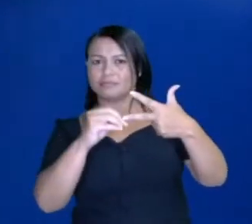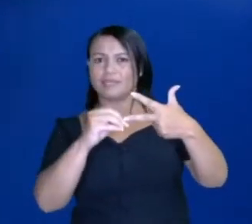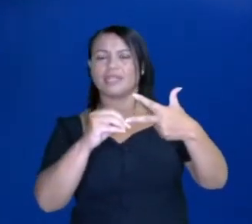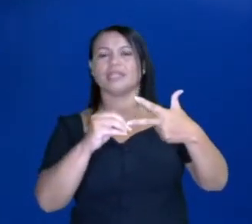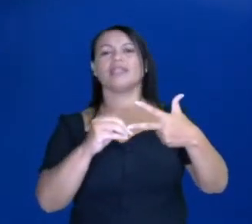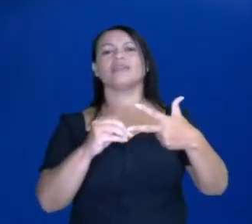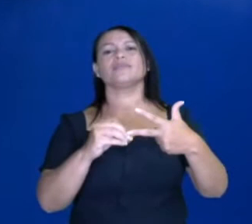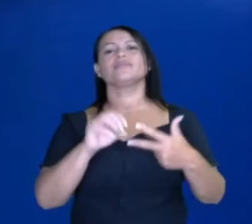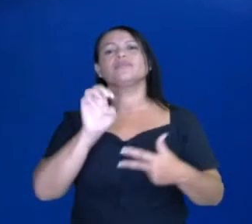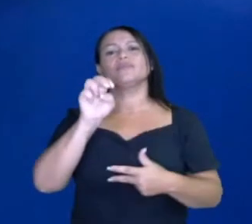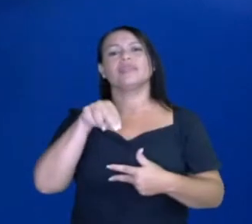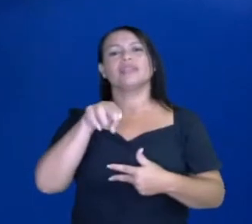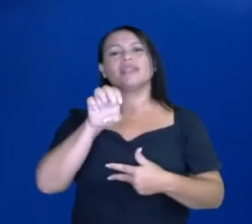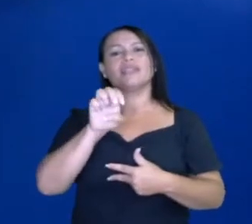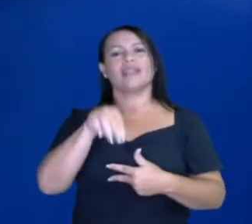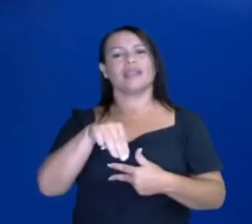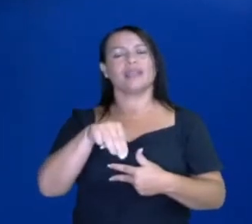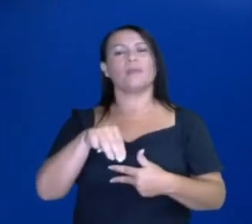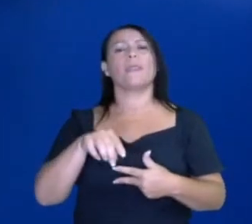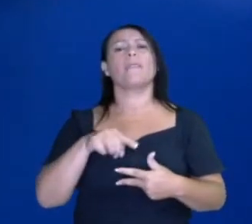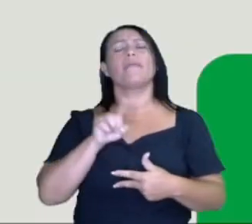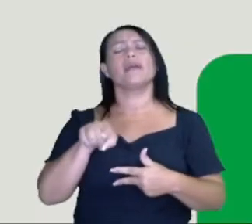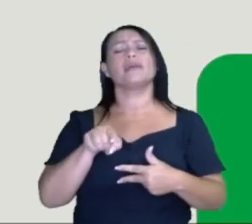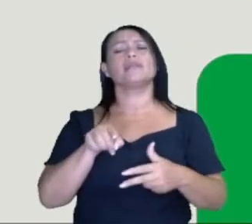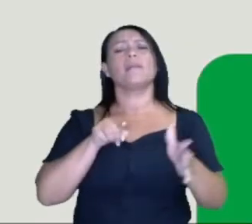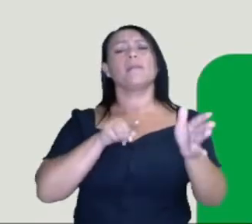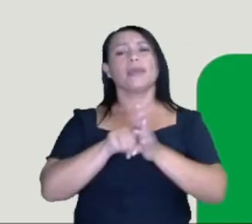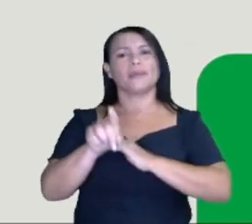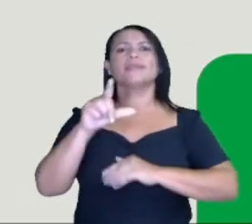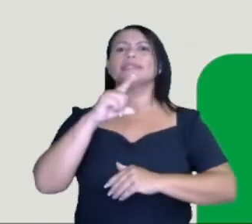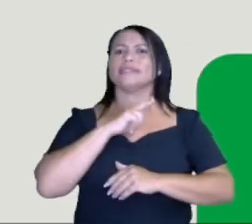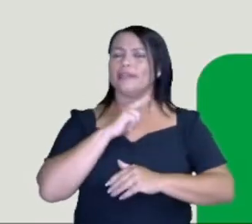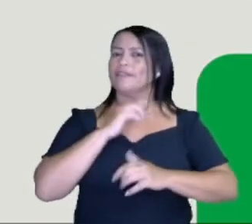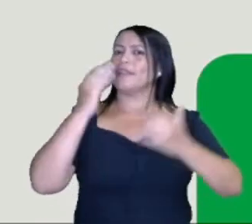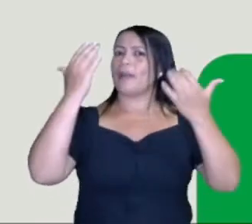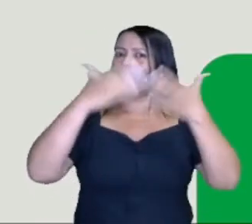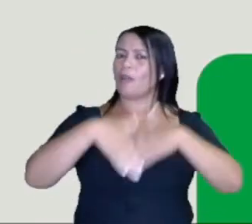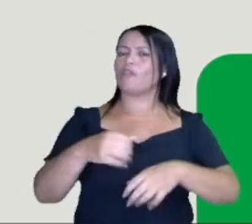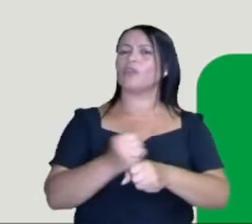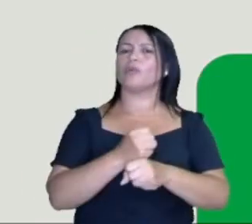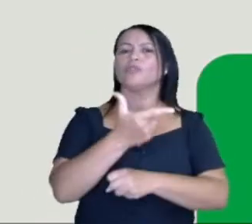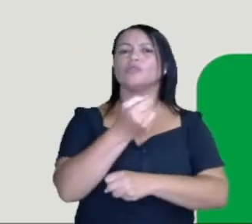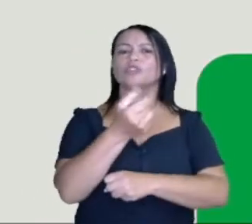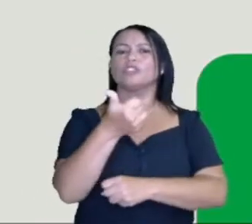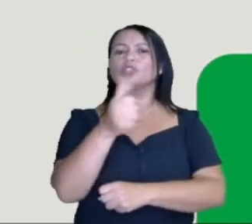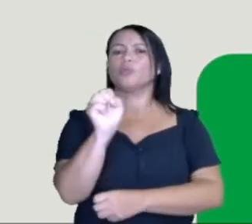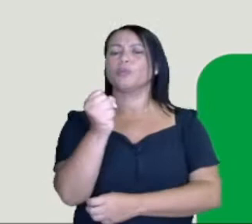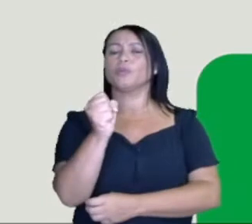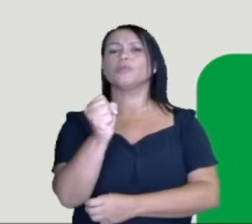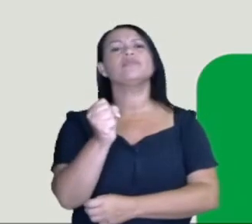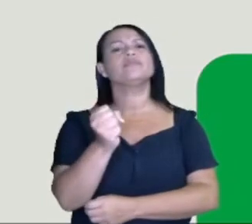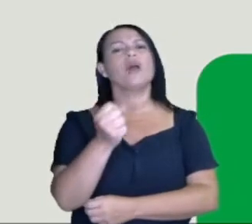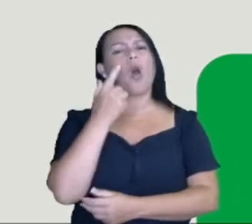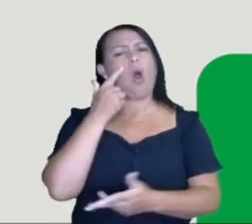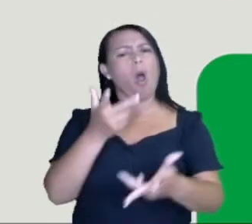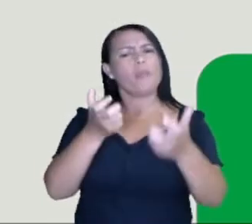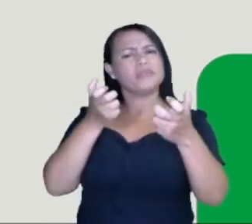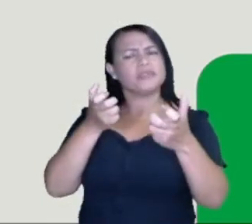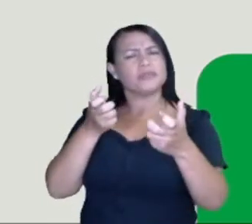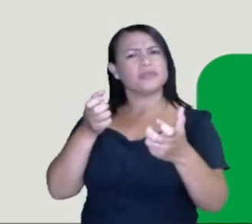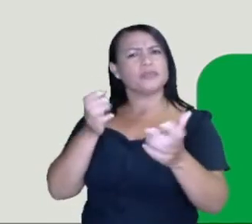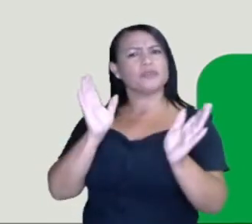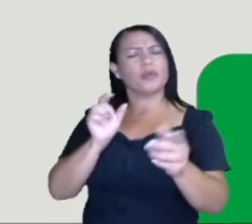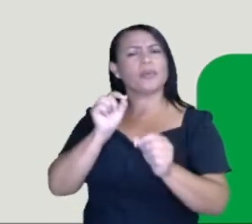O chamado Enem. Essa questão caiu na prova do ano de 2018, né? De cara, nós observamos que